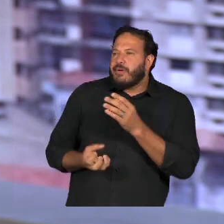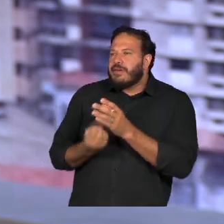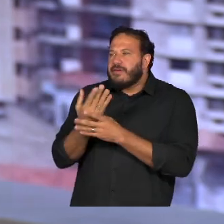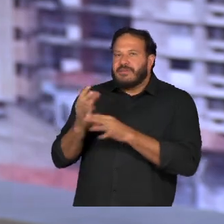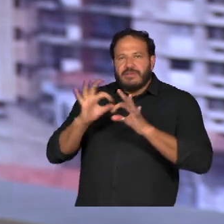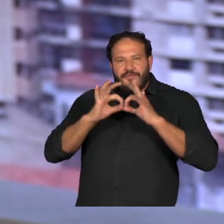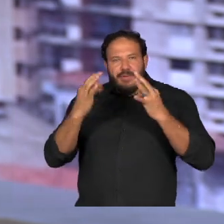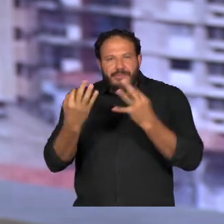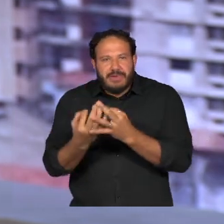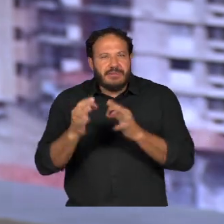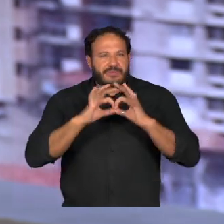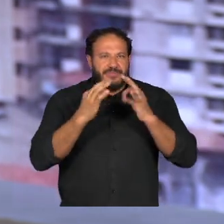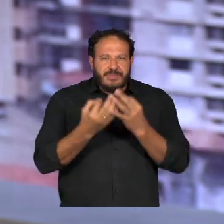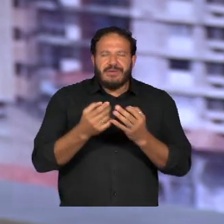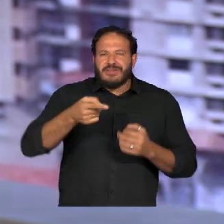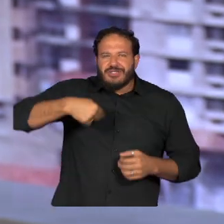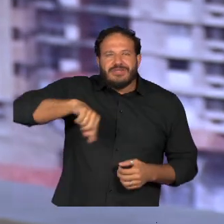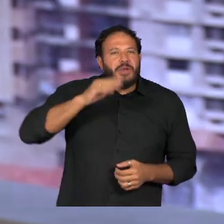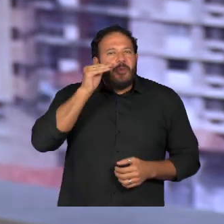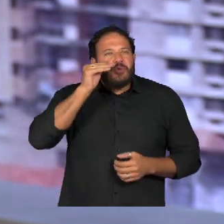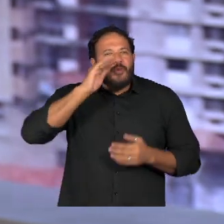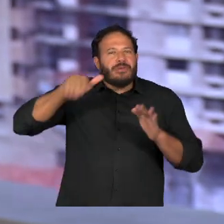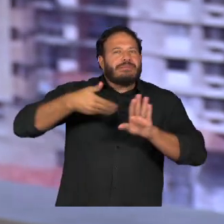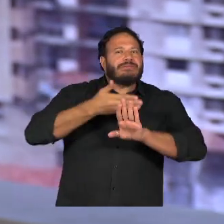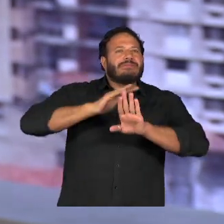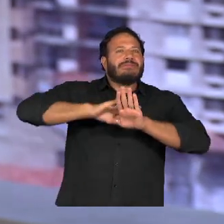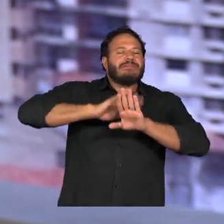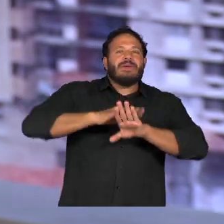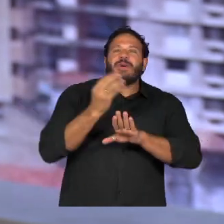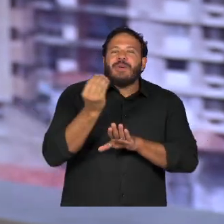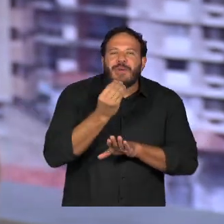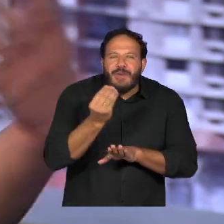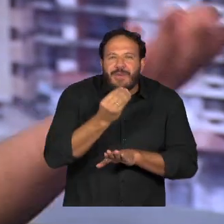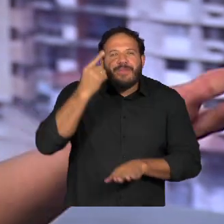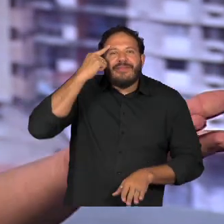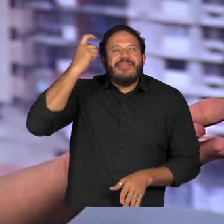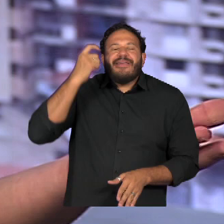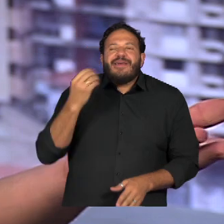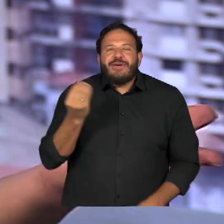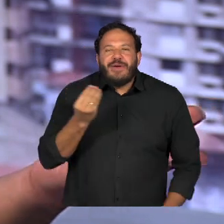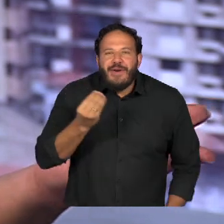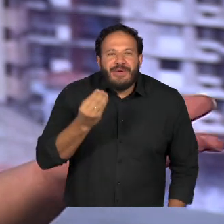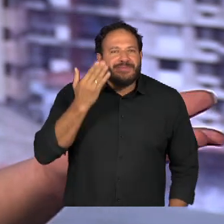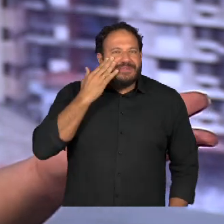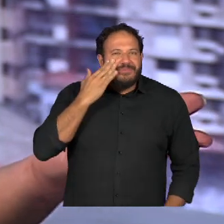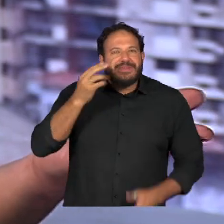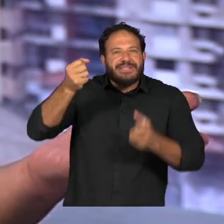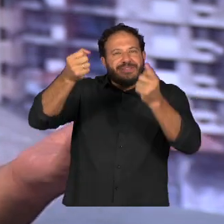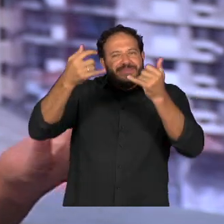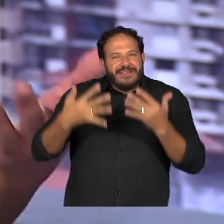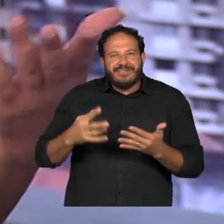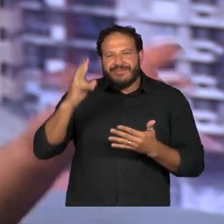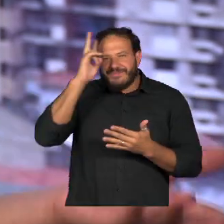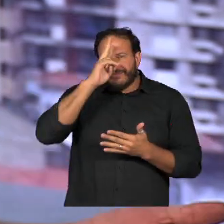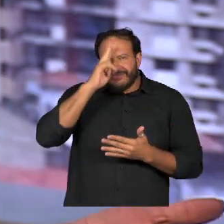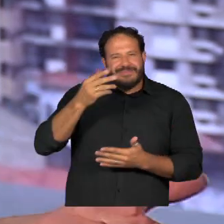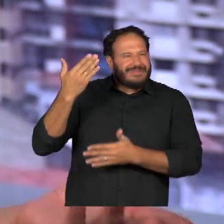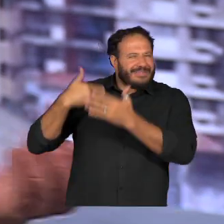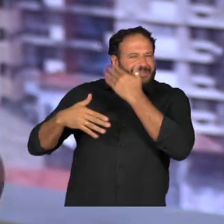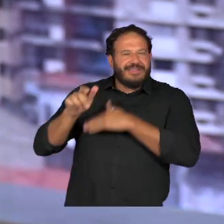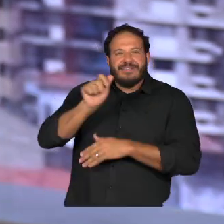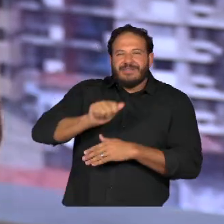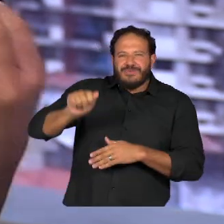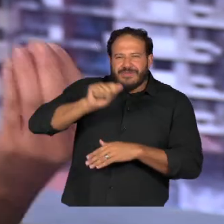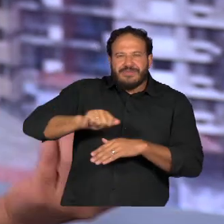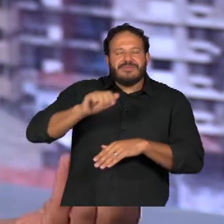gente é sempre muito curioso para saber a história por trás de todo mundo que a gente traz aqui queria saber a história por trás da da associação